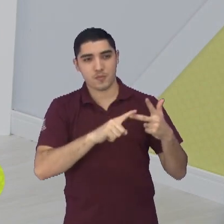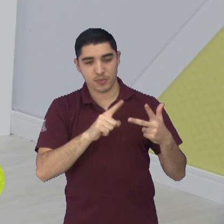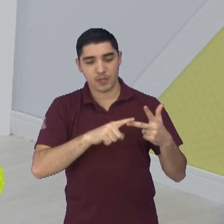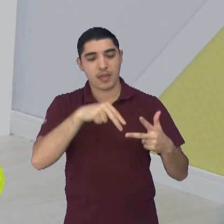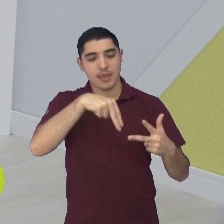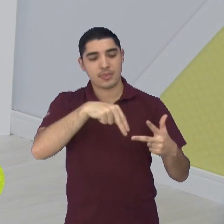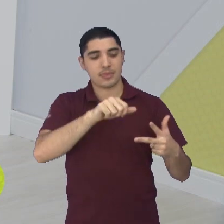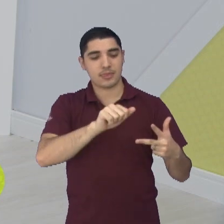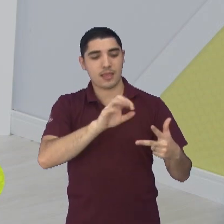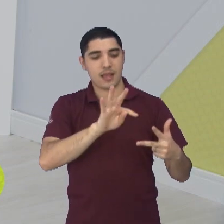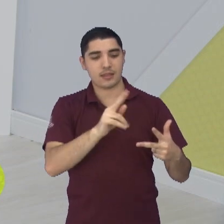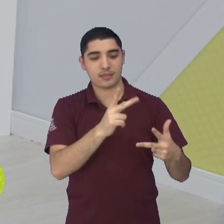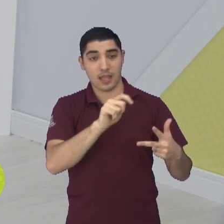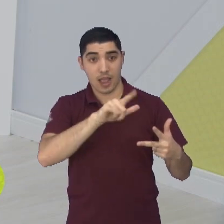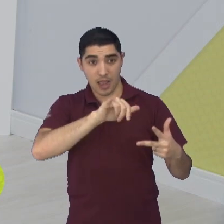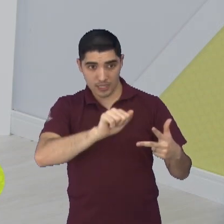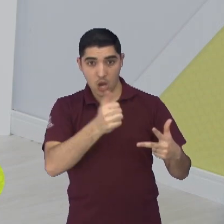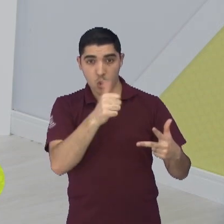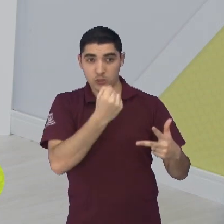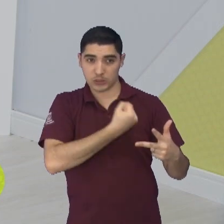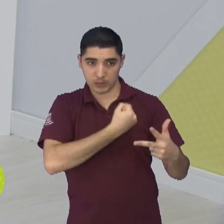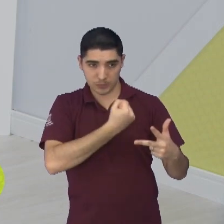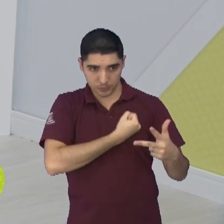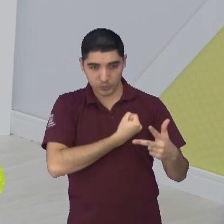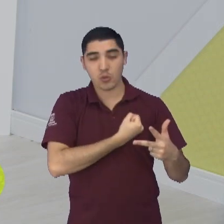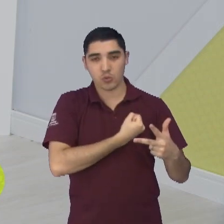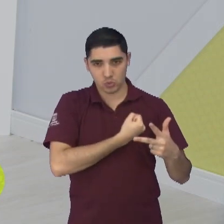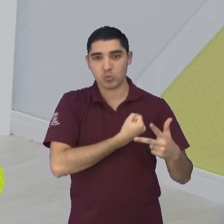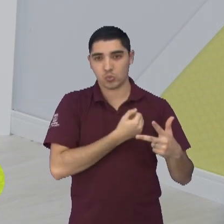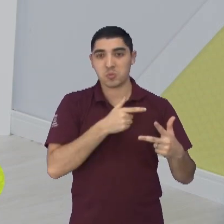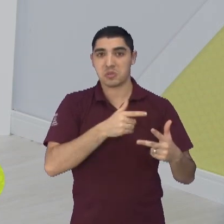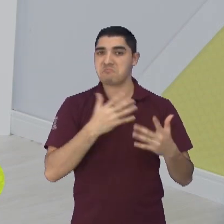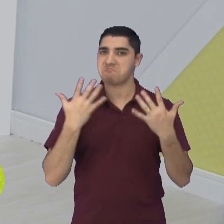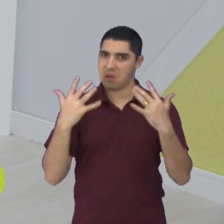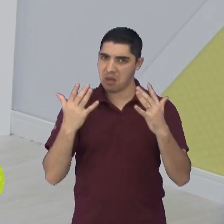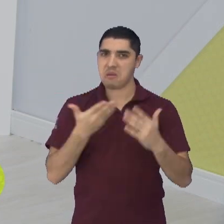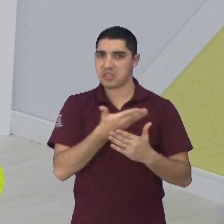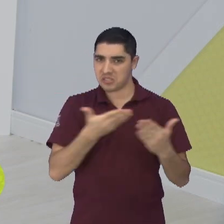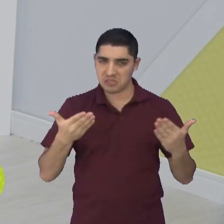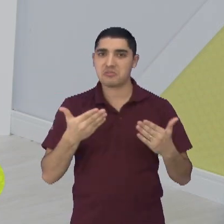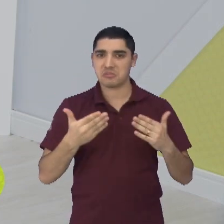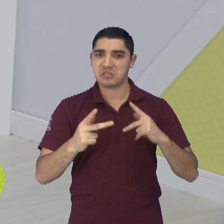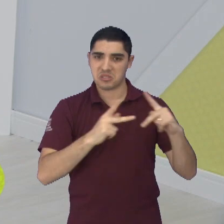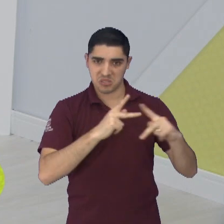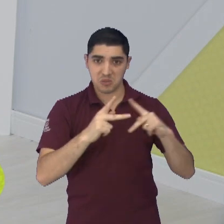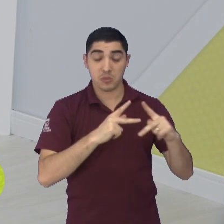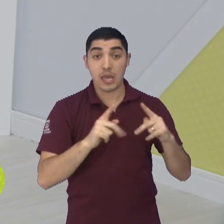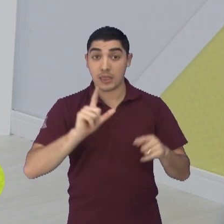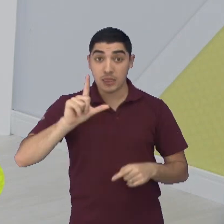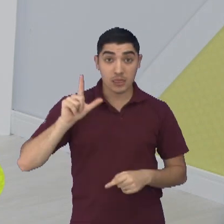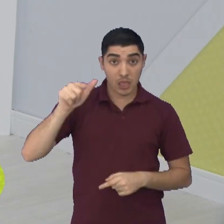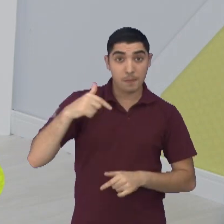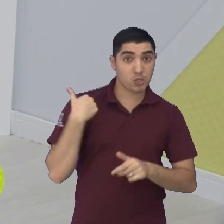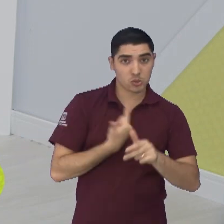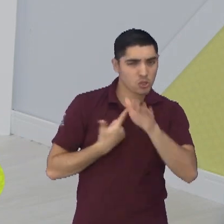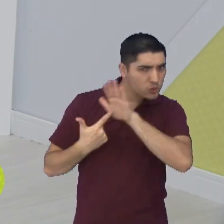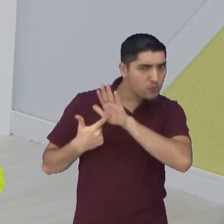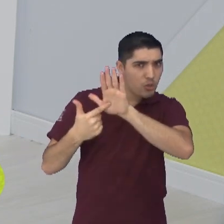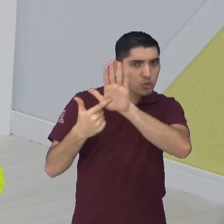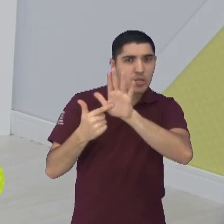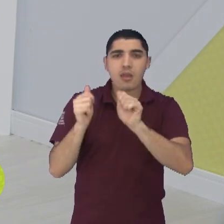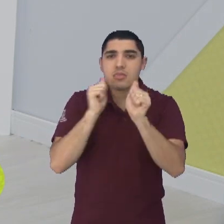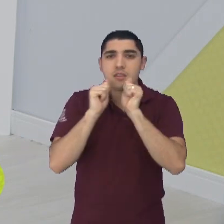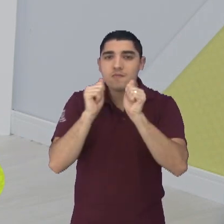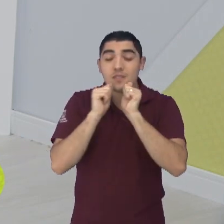assistências. E a Natália Lima, 11 pontos, 3 rebotes e 1 assistência. Parabéns às meninas da equipe do São José. E em breve a gente vai trazer uma matéria, um